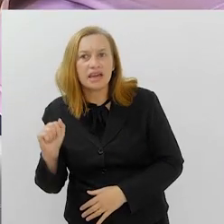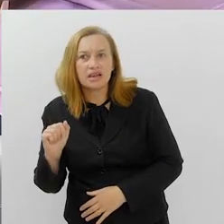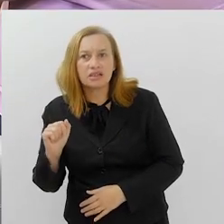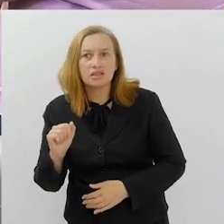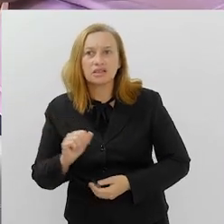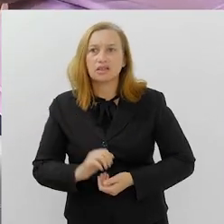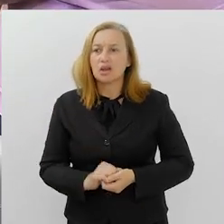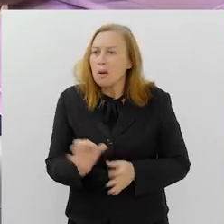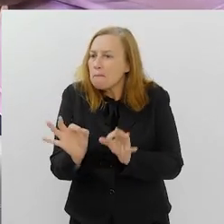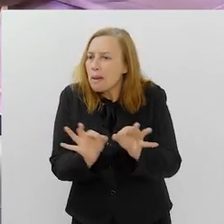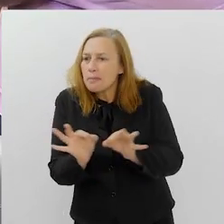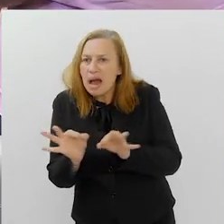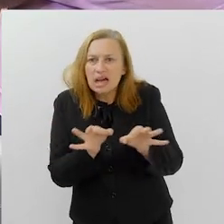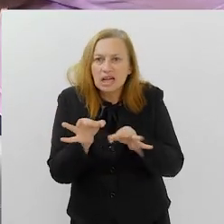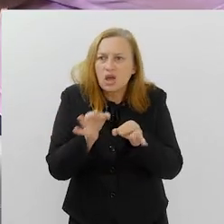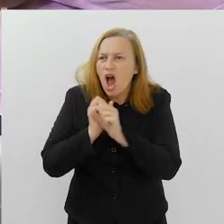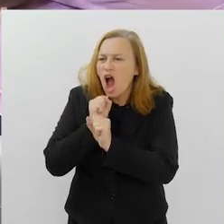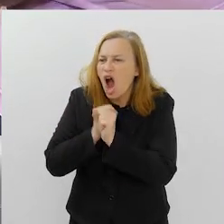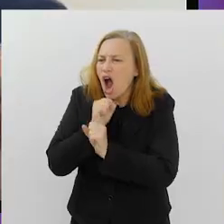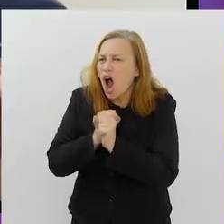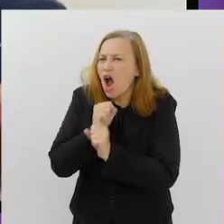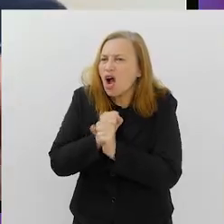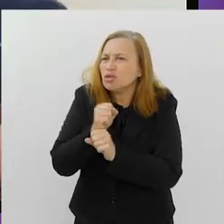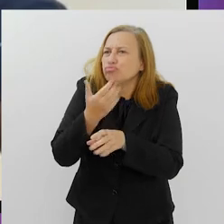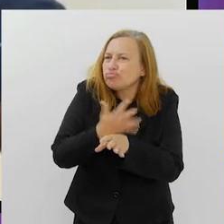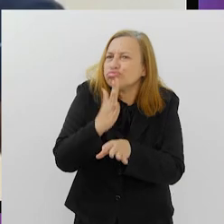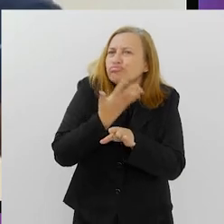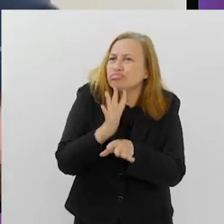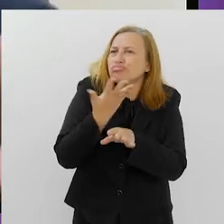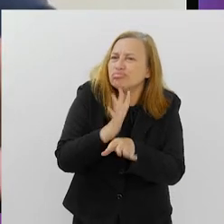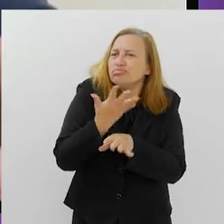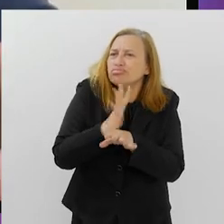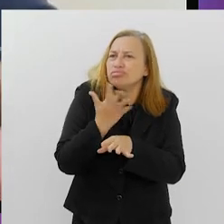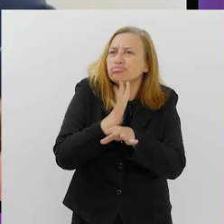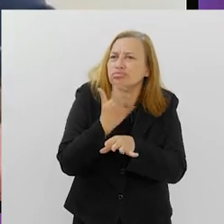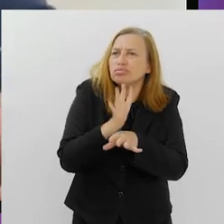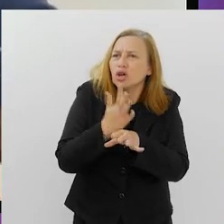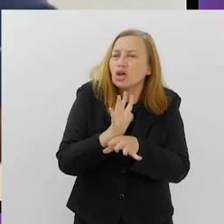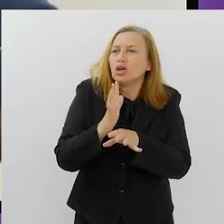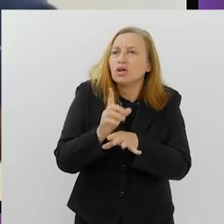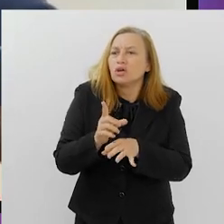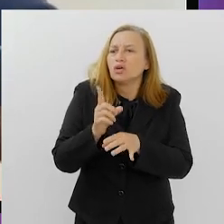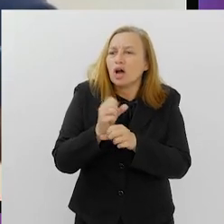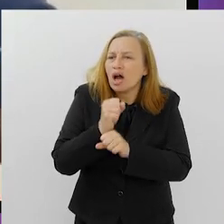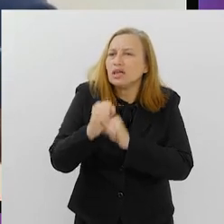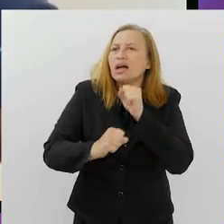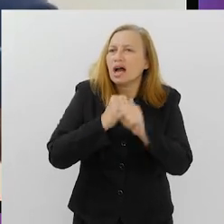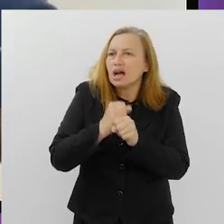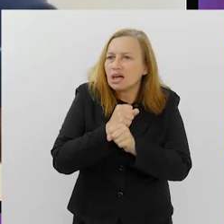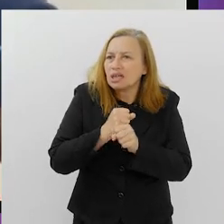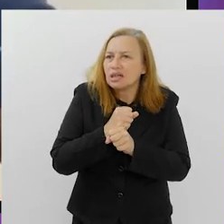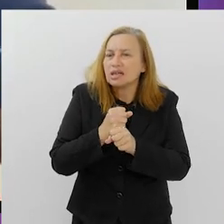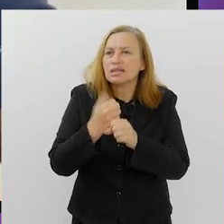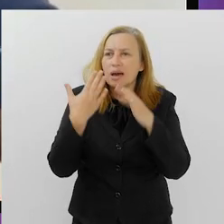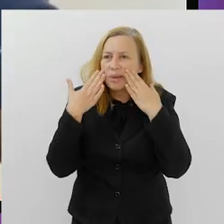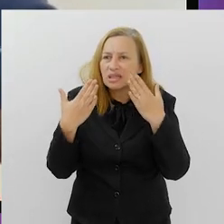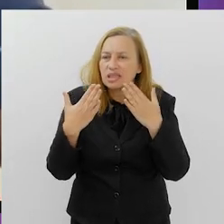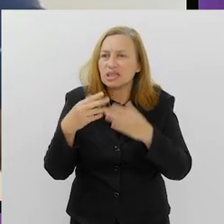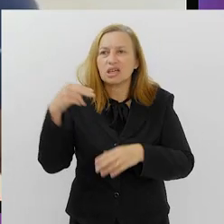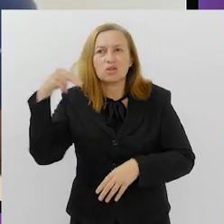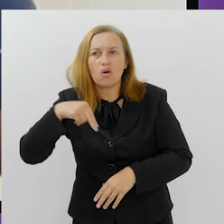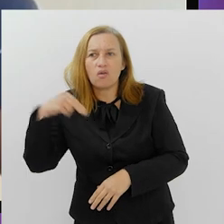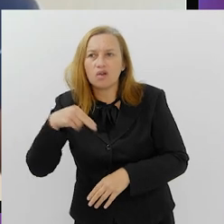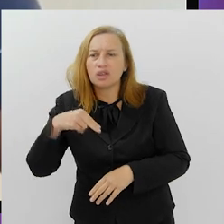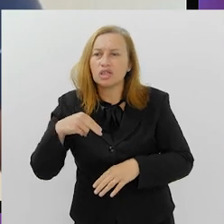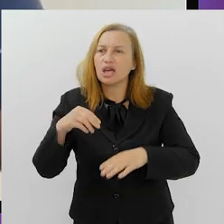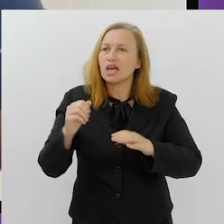cara... Os caras vêm planejando isso há muitos anos, pegaram 3 finais seguidas. Uhum. O Olaria todo ano se apresenta, né, em novembro.